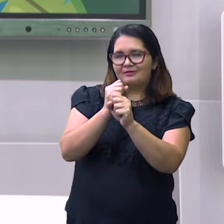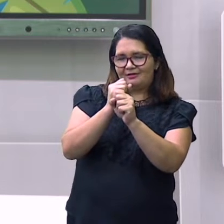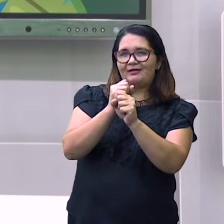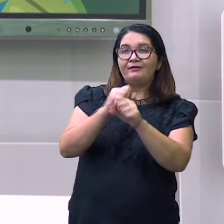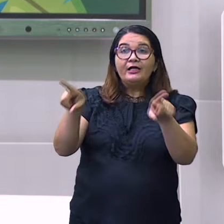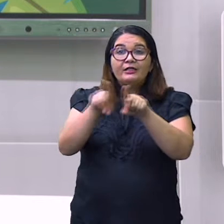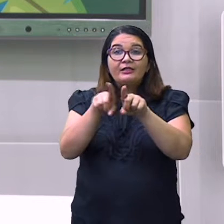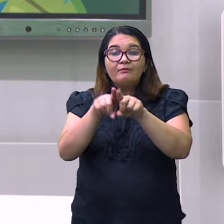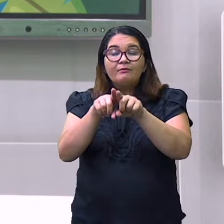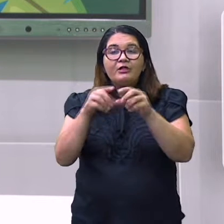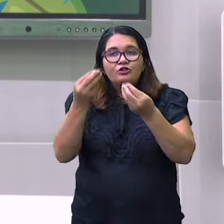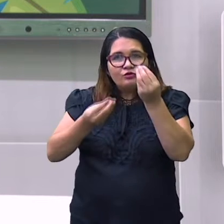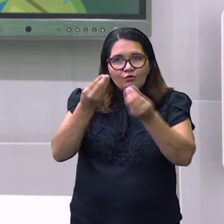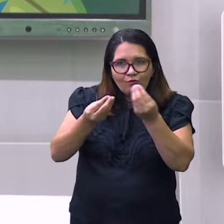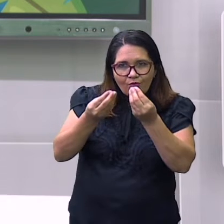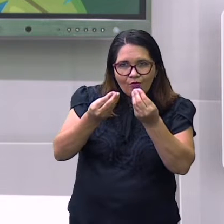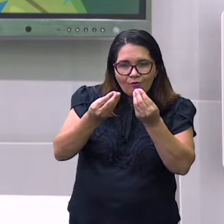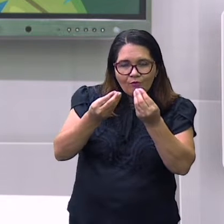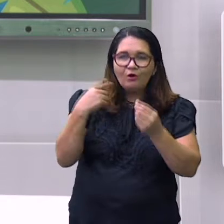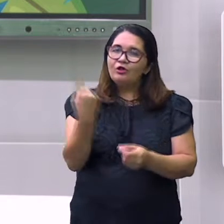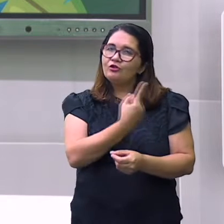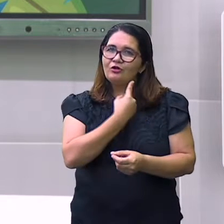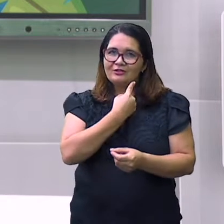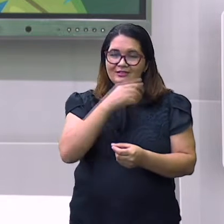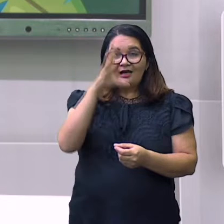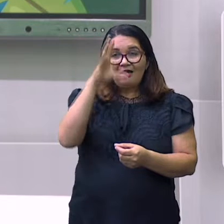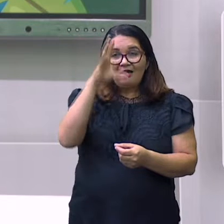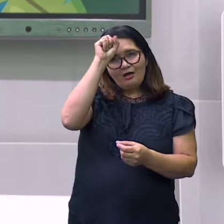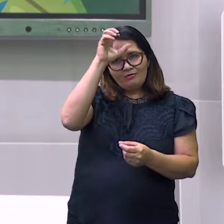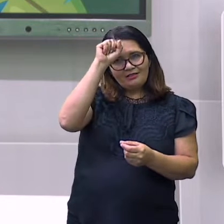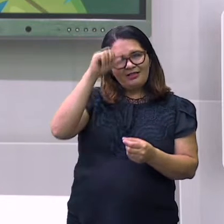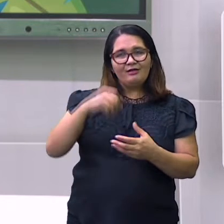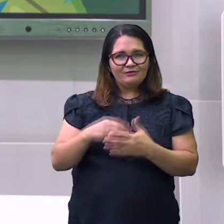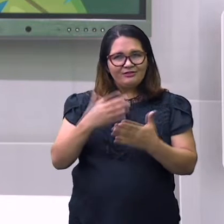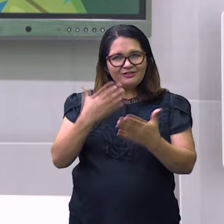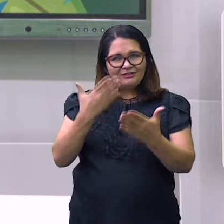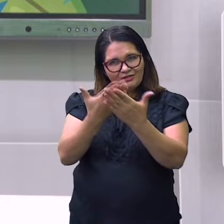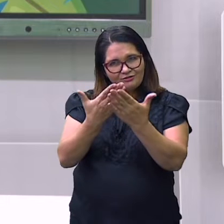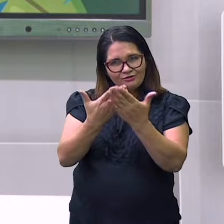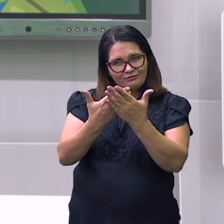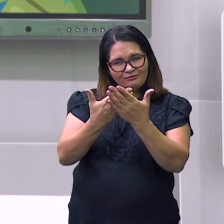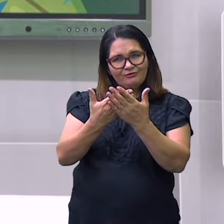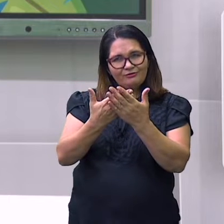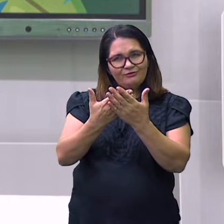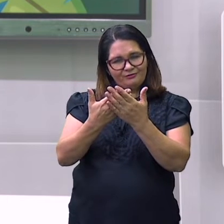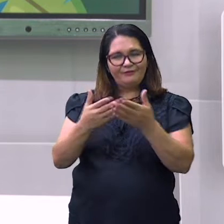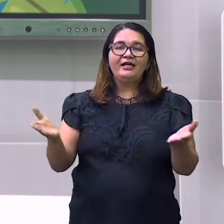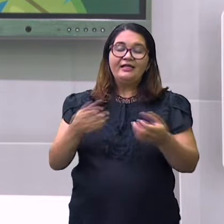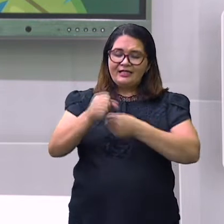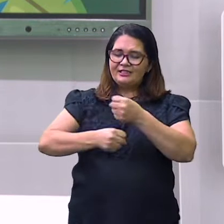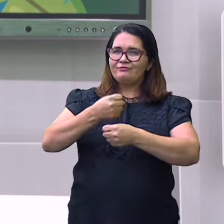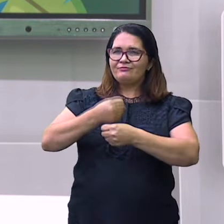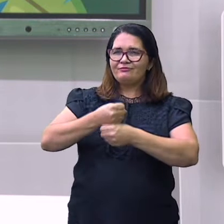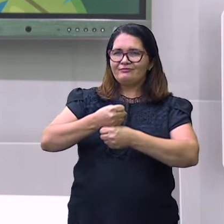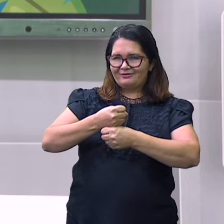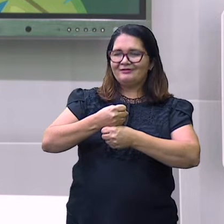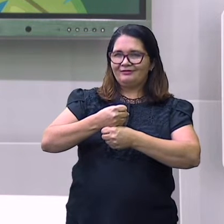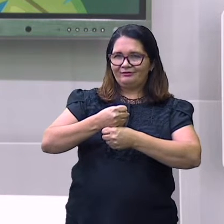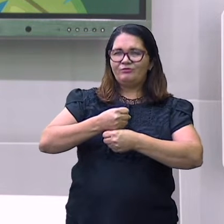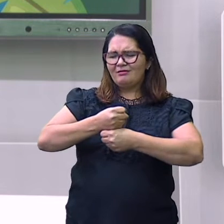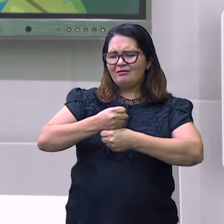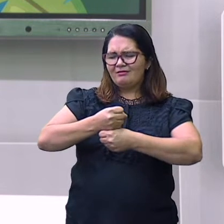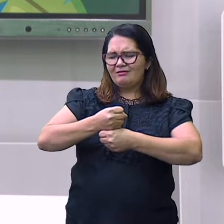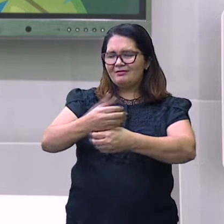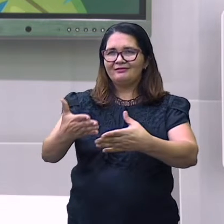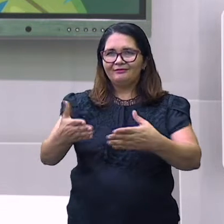pouquinho com toda a matéria, com tudo aquilo que a gente aprendeu ao longo do nosso ano. Lá nas nossas matérias nós